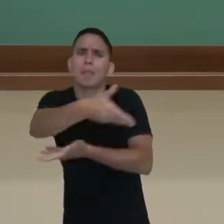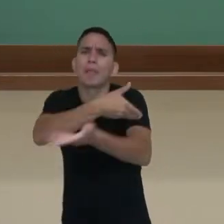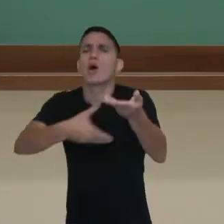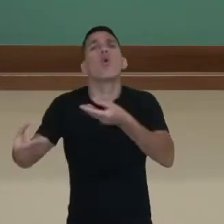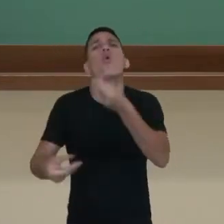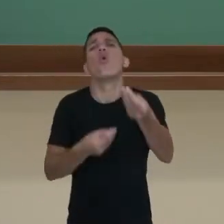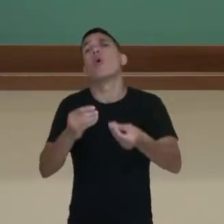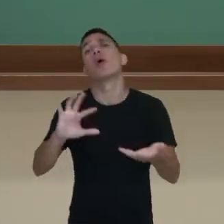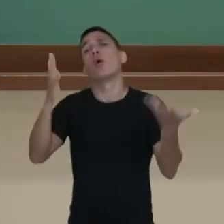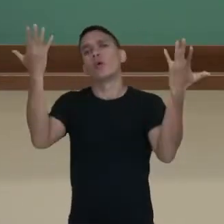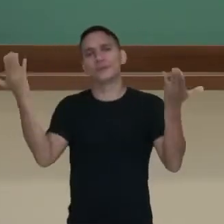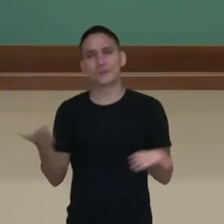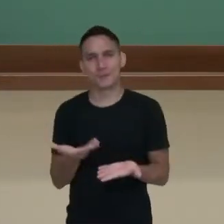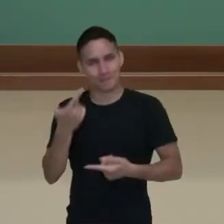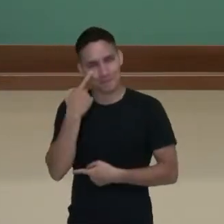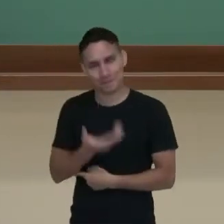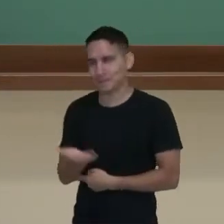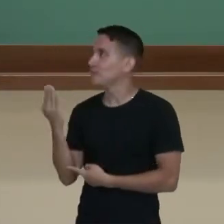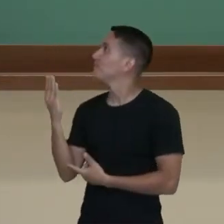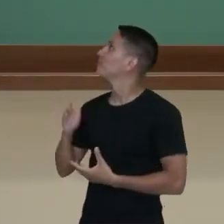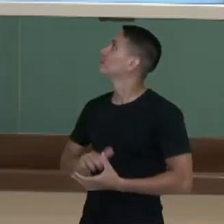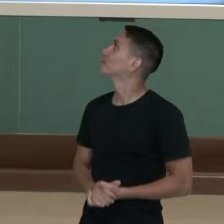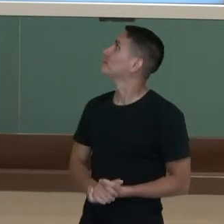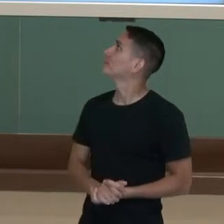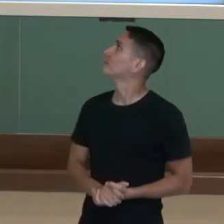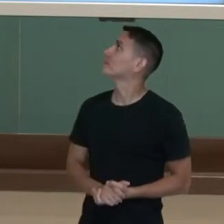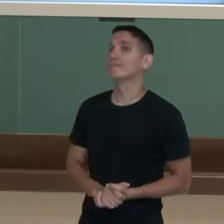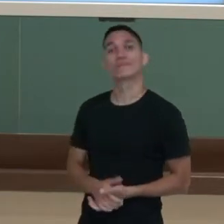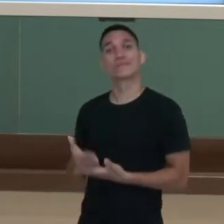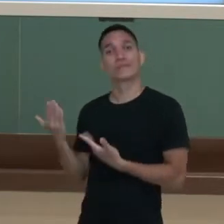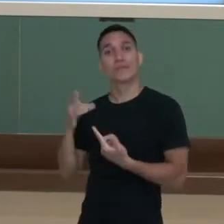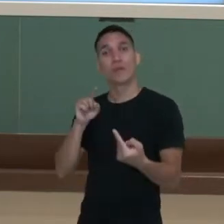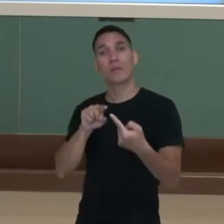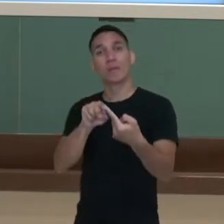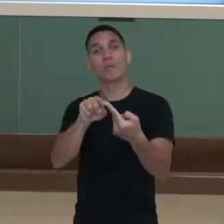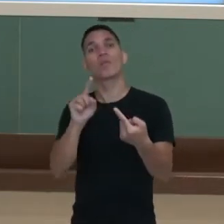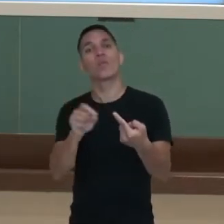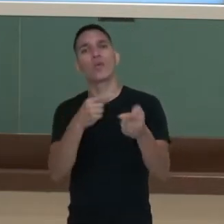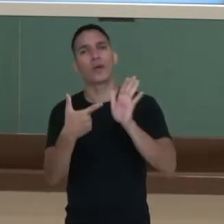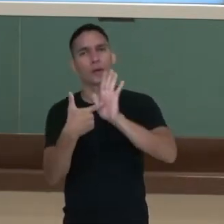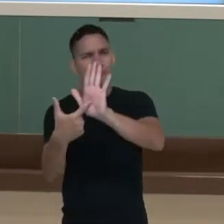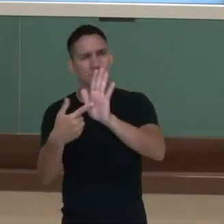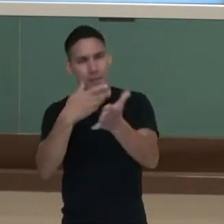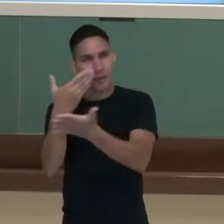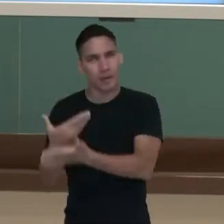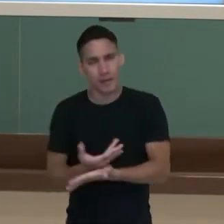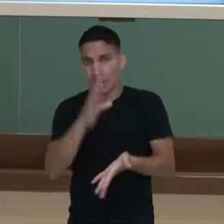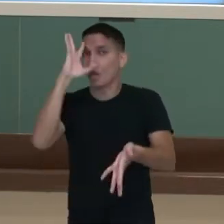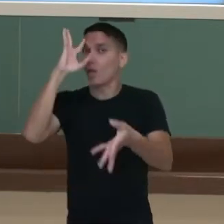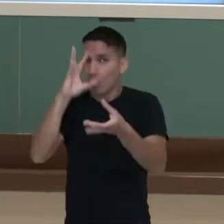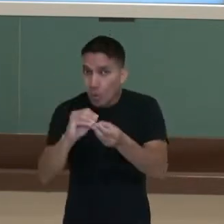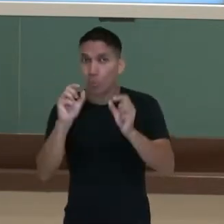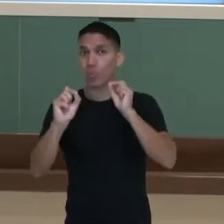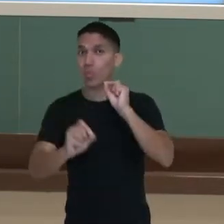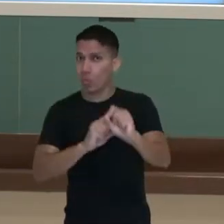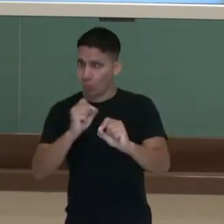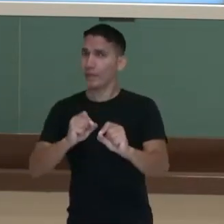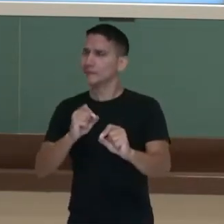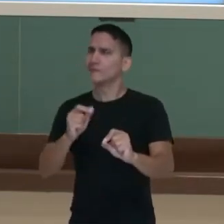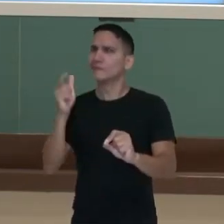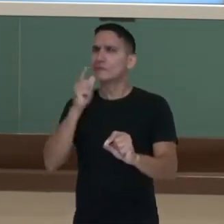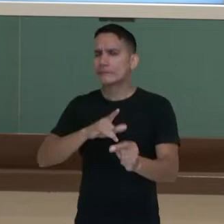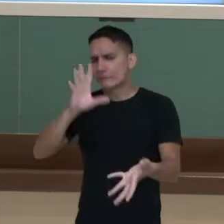Vamos acompanhar então? Vamos lá. Olha só, então o objetivo desta aula é compreender o que se entende então